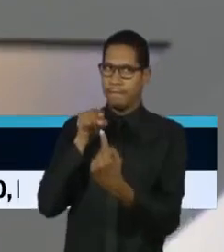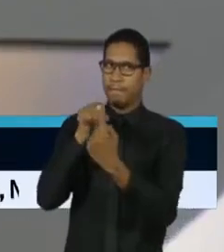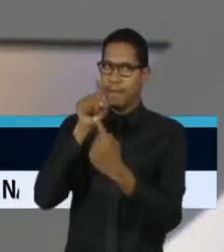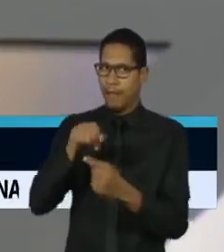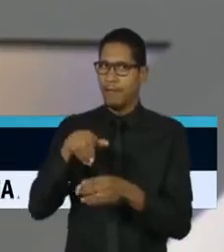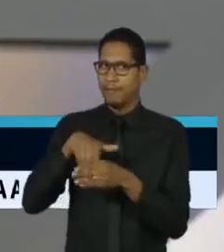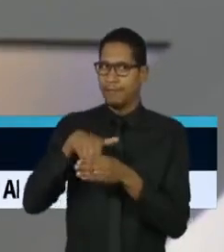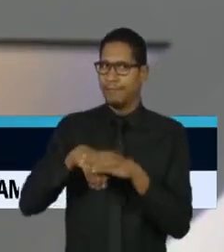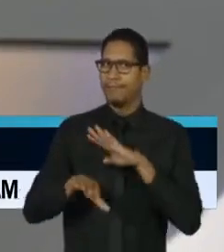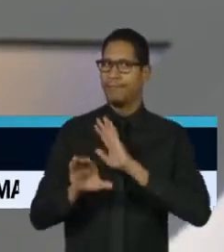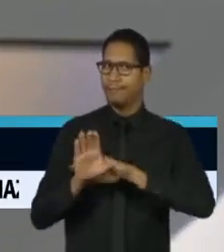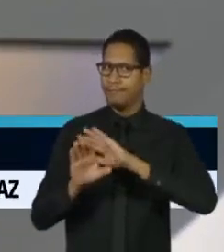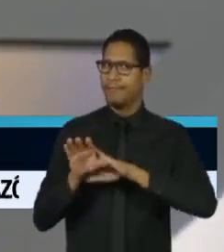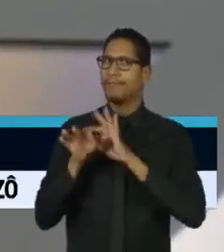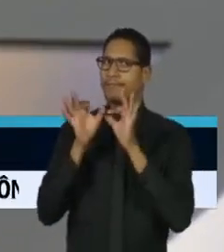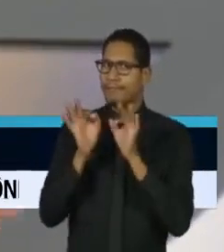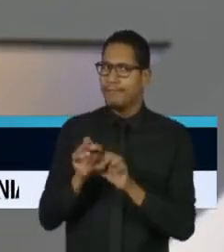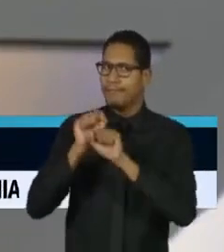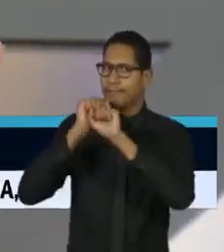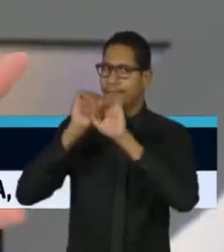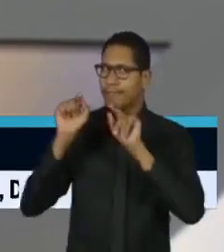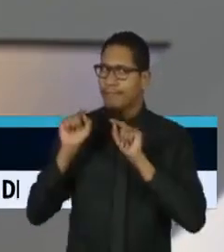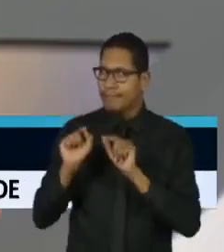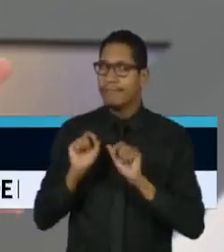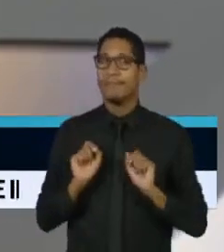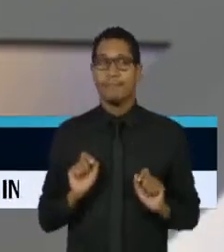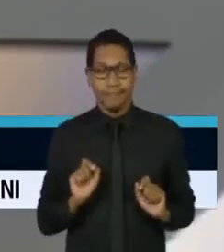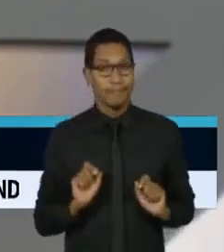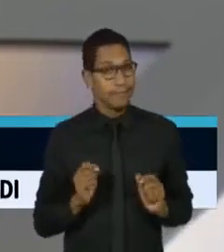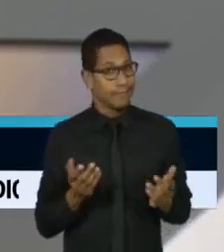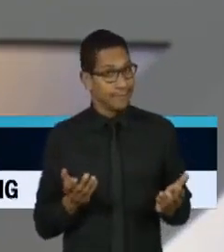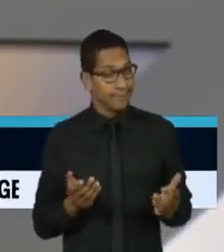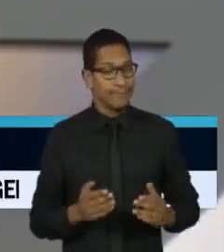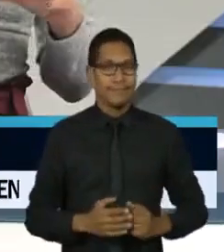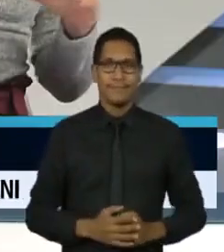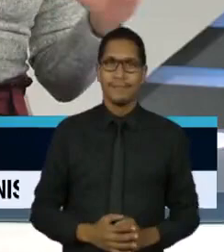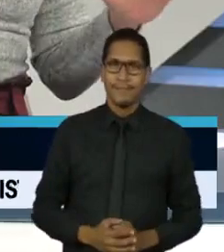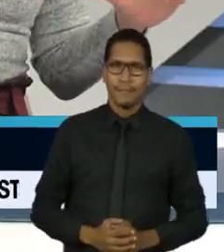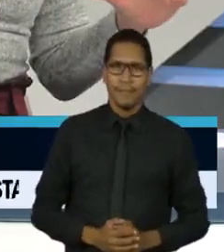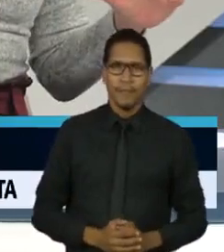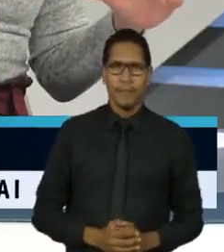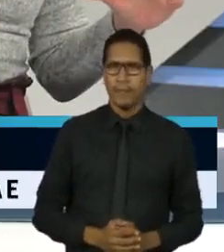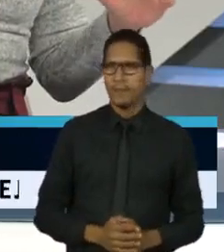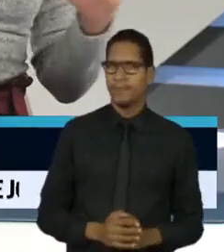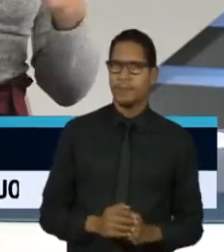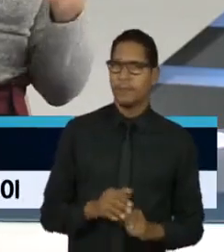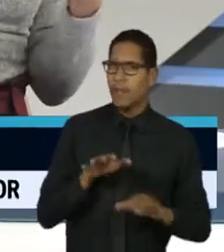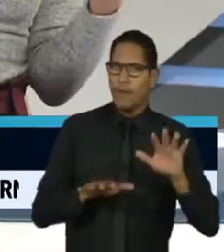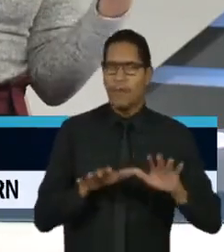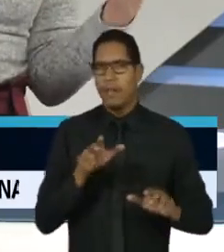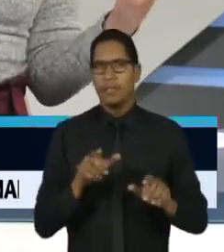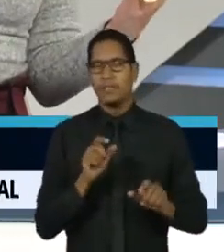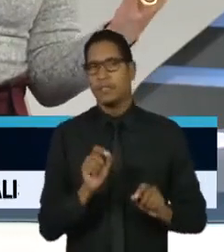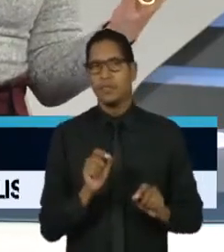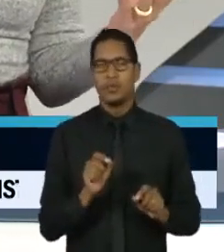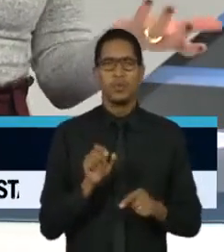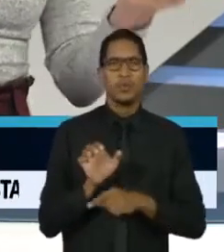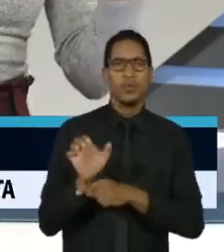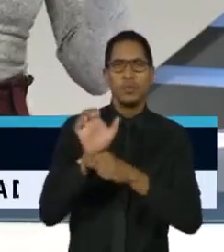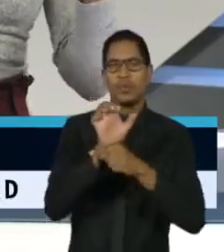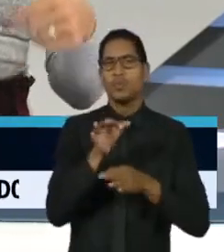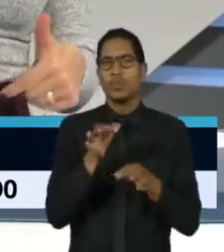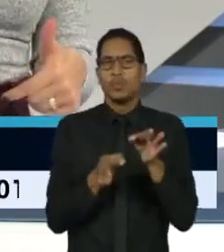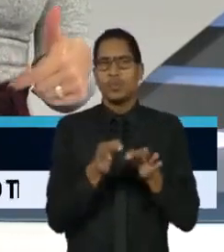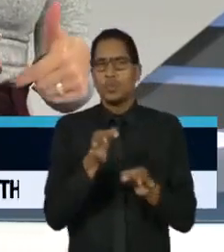técnica em Finanças Públicas e objetivo eleitoral não costuma dar junto agora isso pode trazer uma insegurança jurídica aos